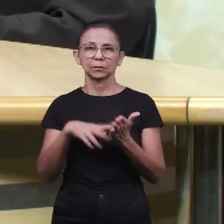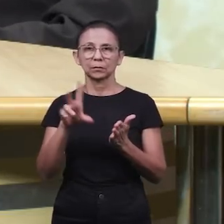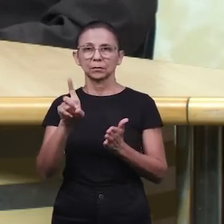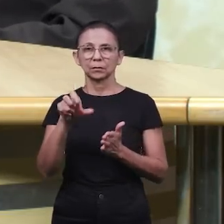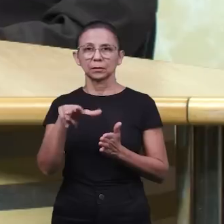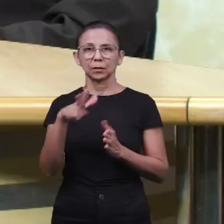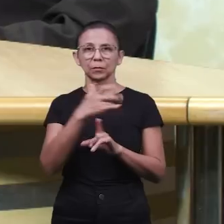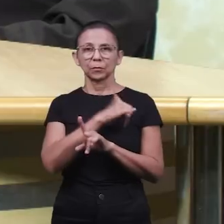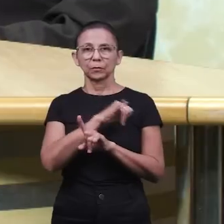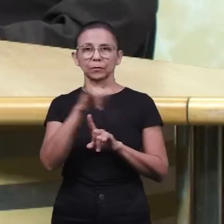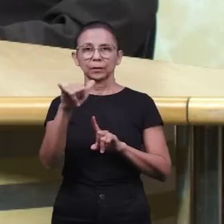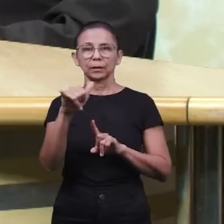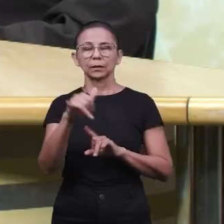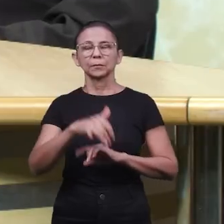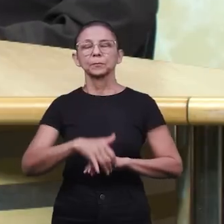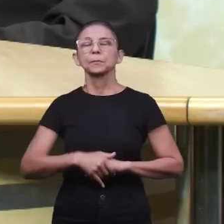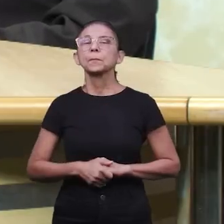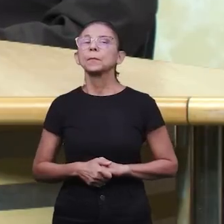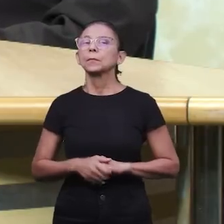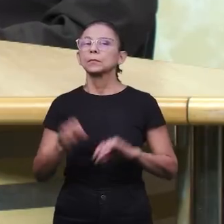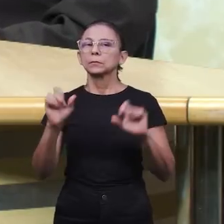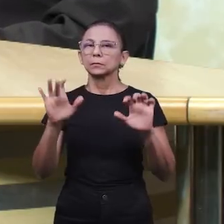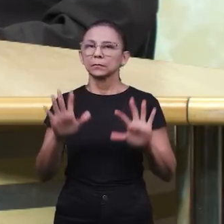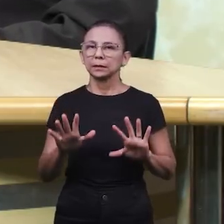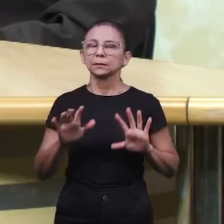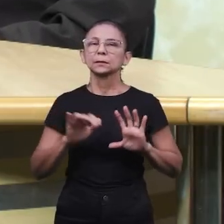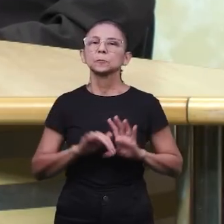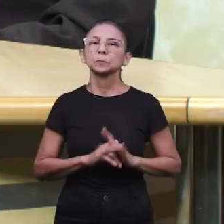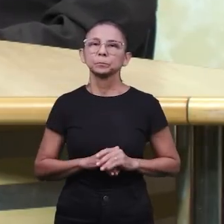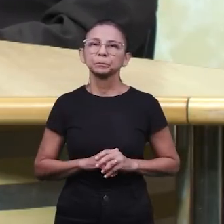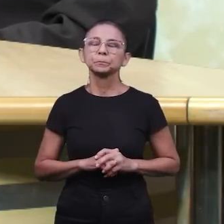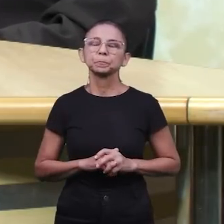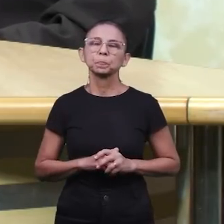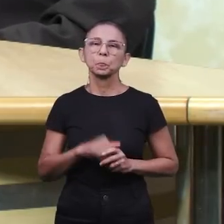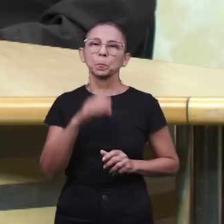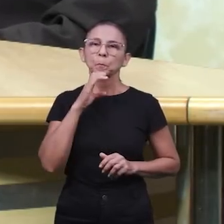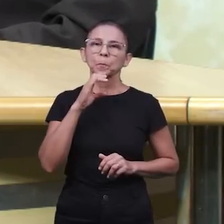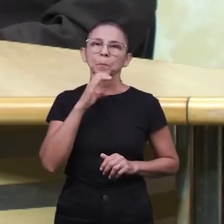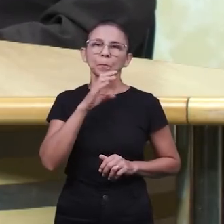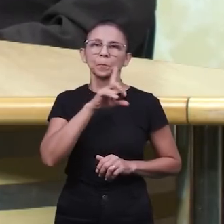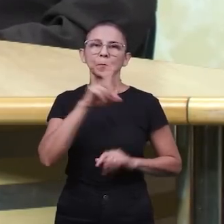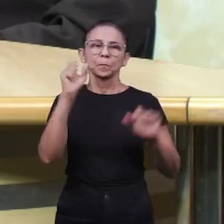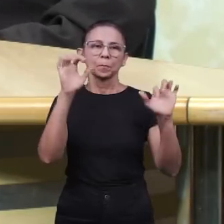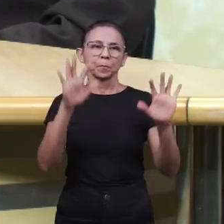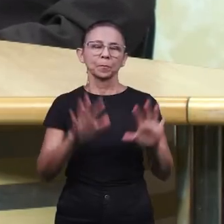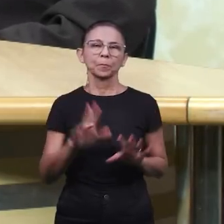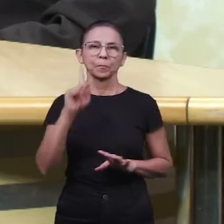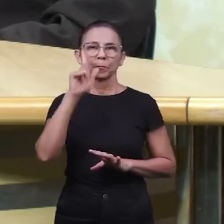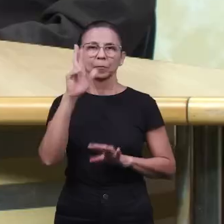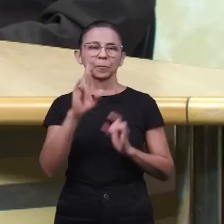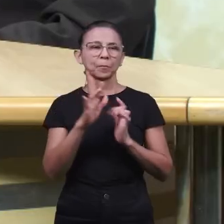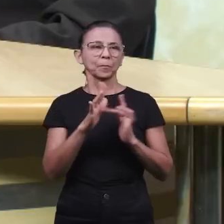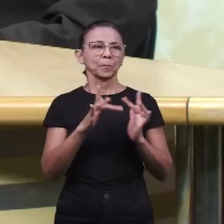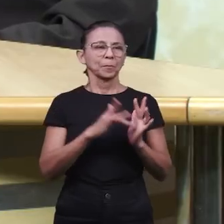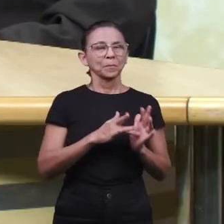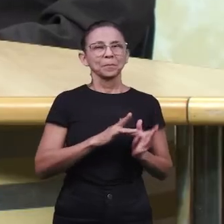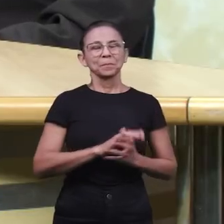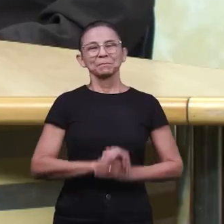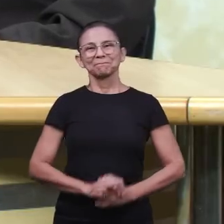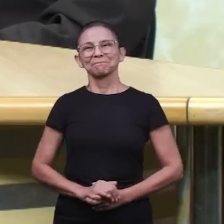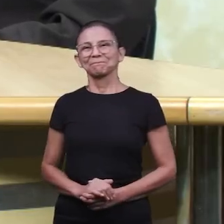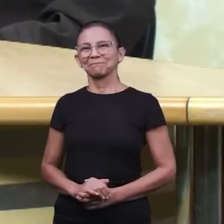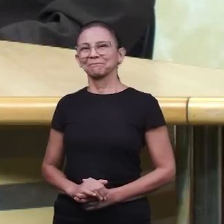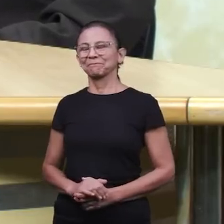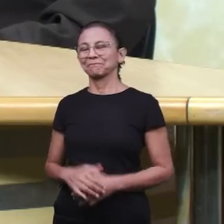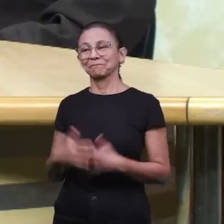do livro do profeta Daniel. Será uma bênção crescermos juntos com isso. Amém. Deus abençoe, Pai do Senhor. Pai do